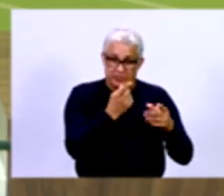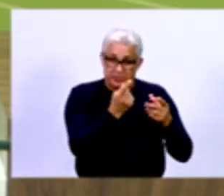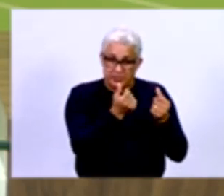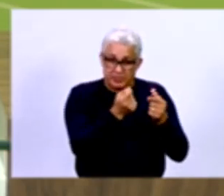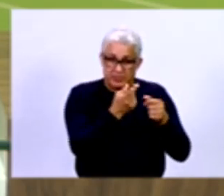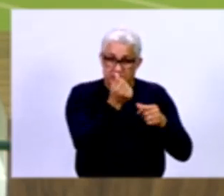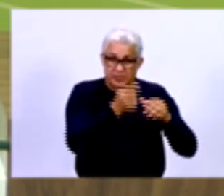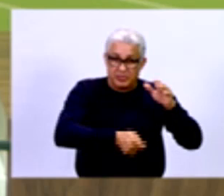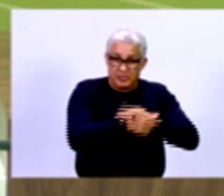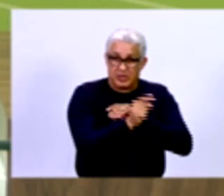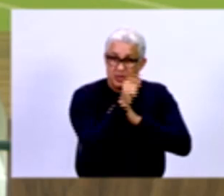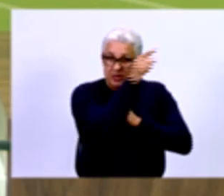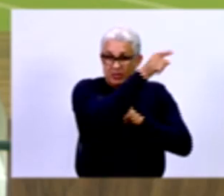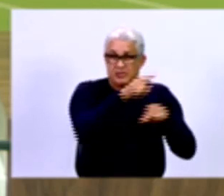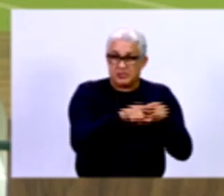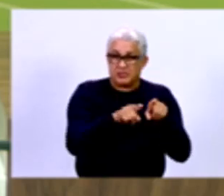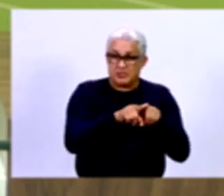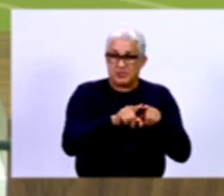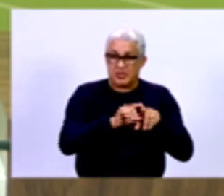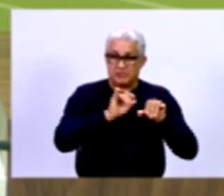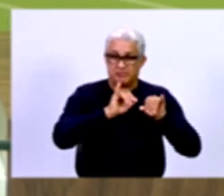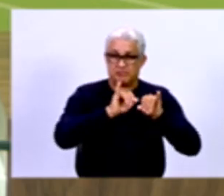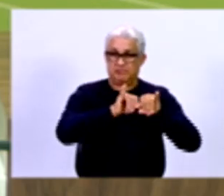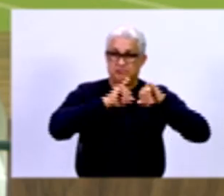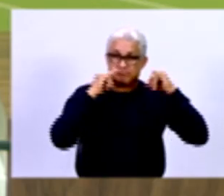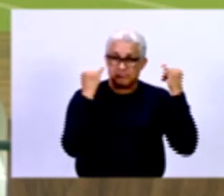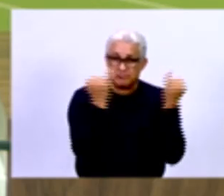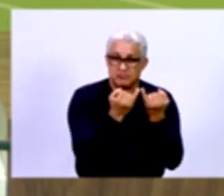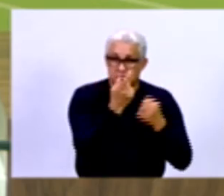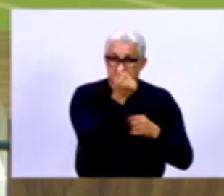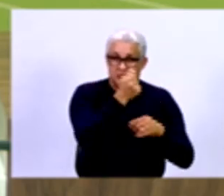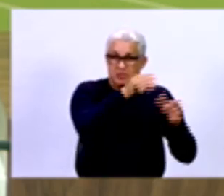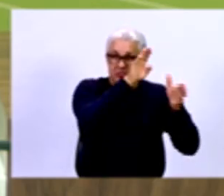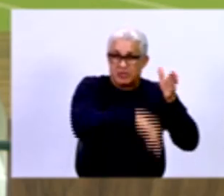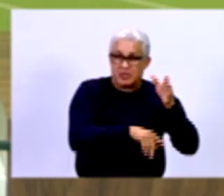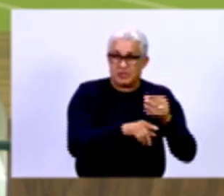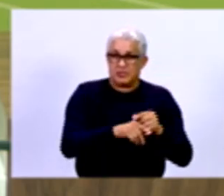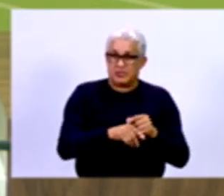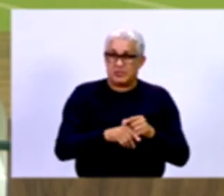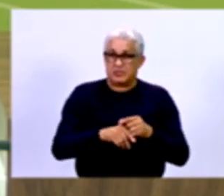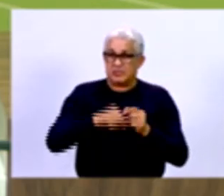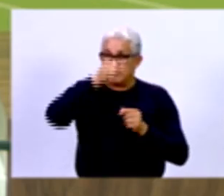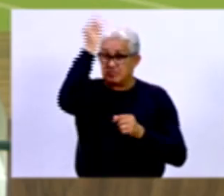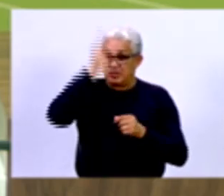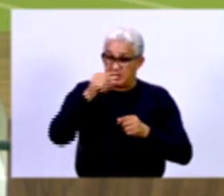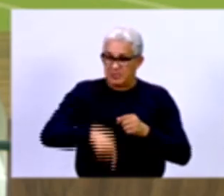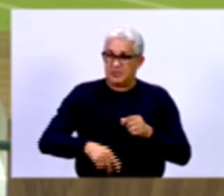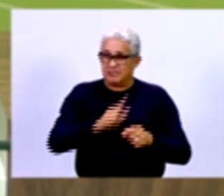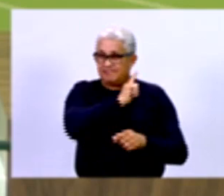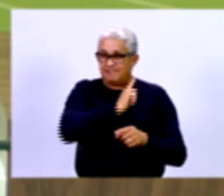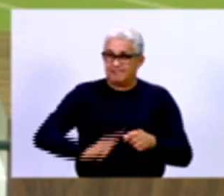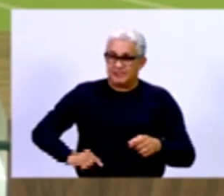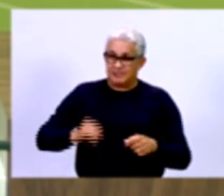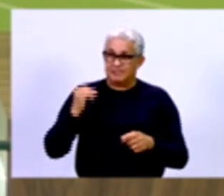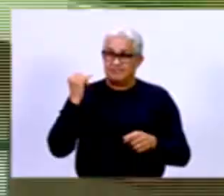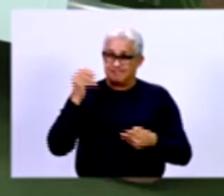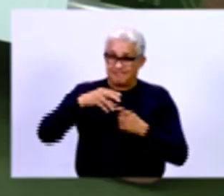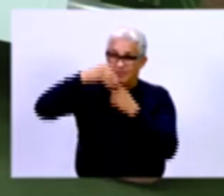fora, quem faz isso principalmente são as multinacionais que conseguem um capital mais barato. A dívida pública no Brasil hoje em dia ela é principalmente